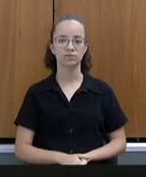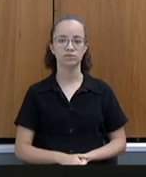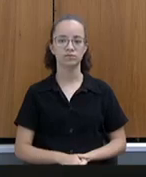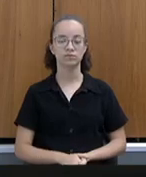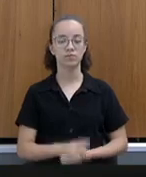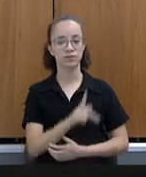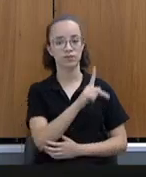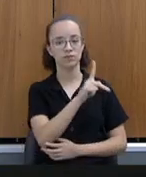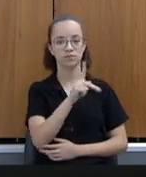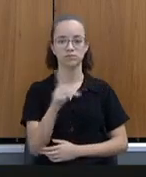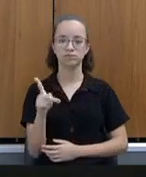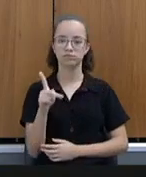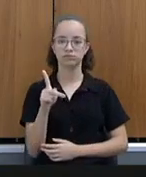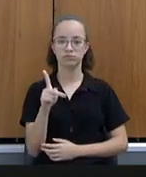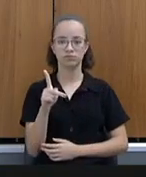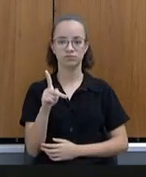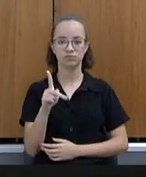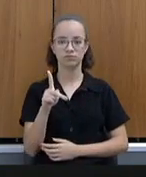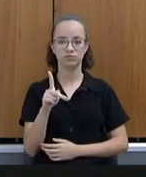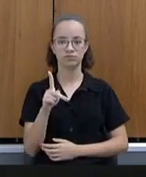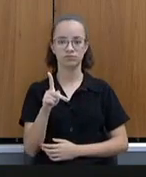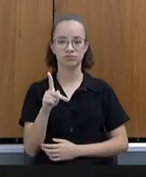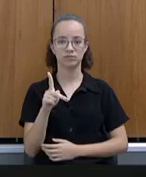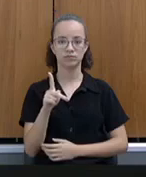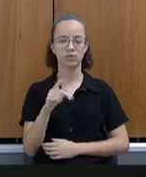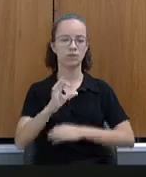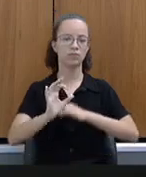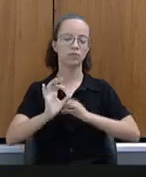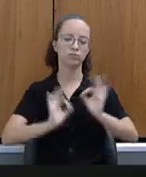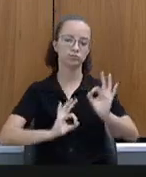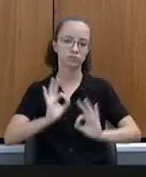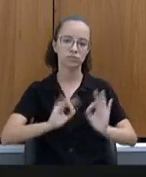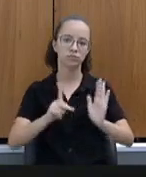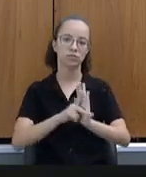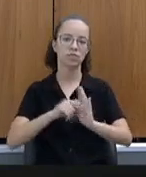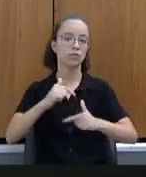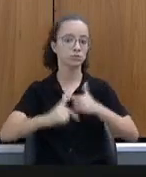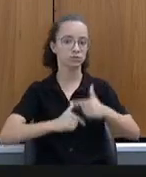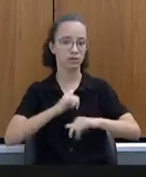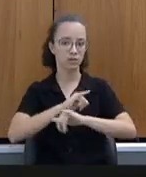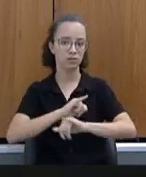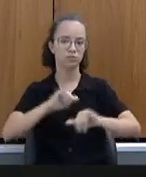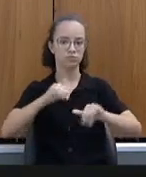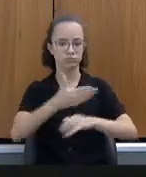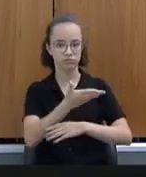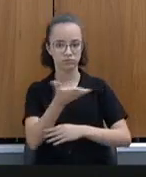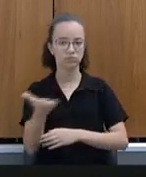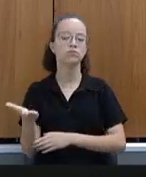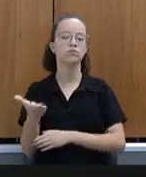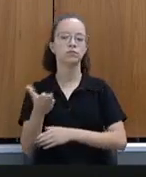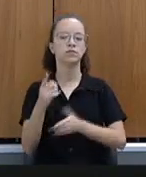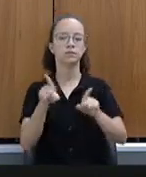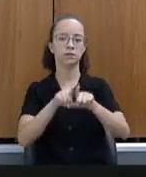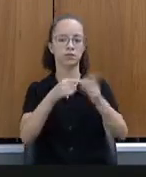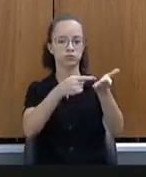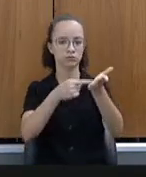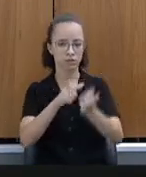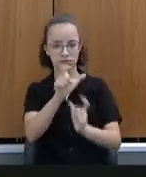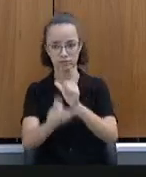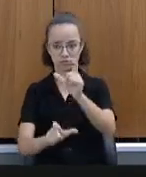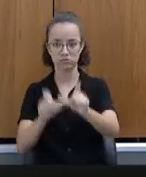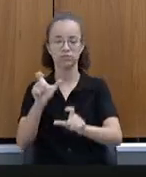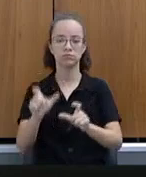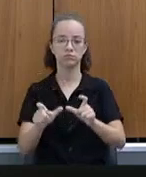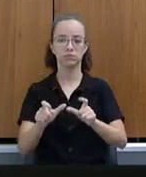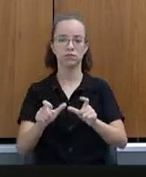a presidência tendo em vista a organização dos trabalhos comunica os parlamentares e aos convidados que